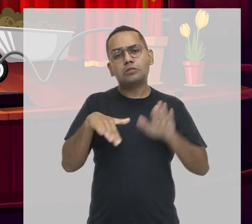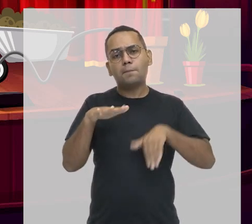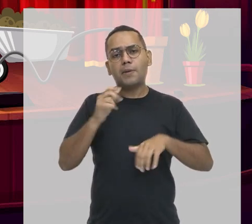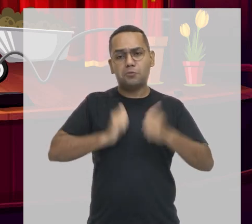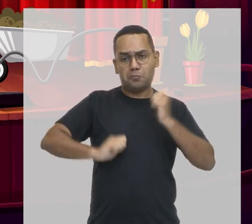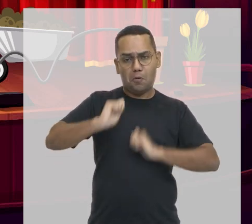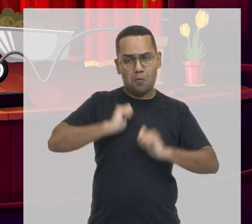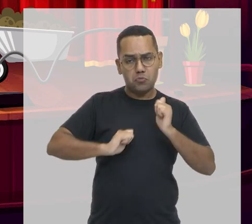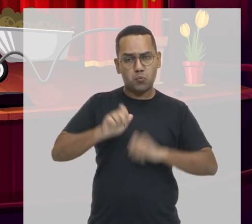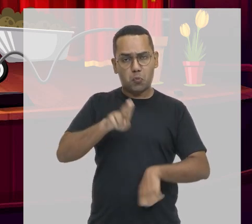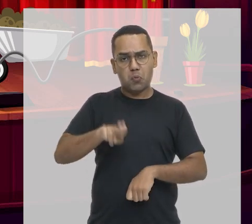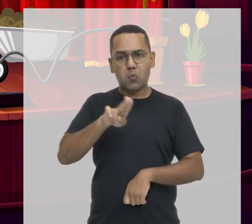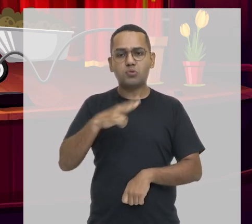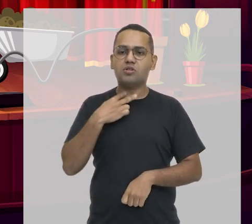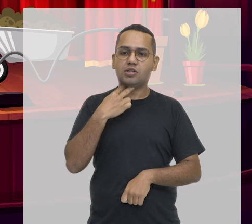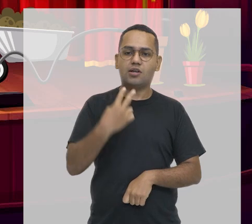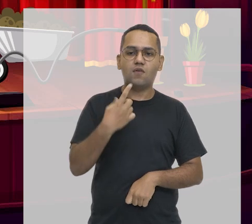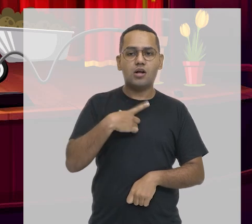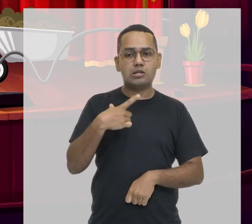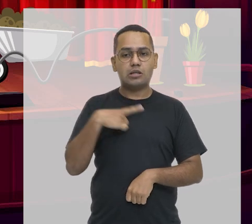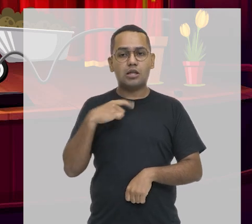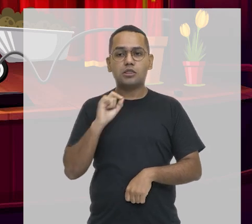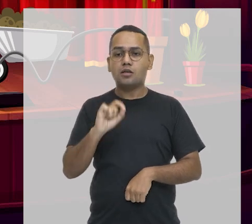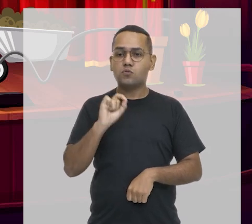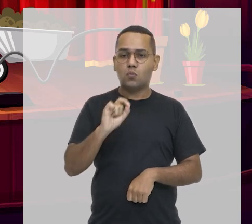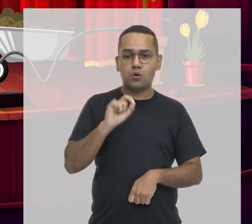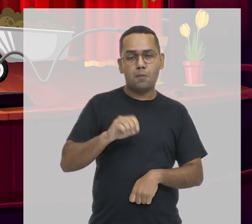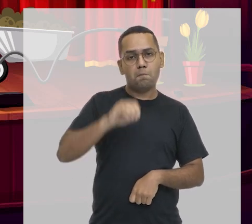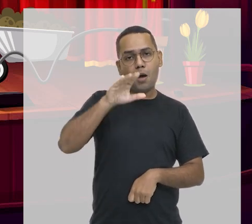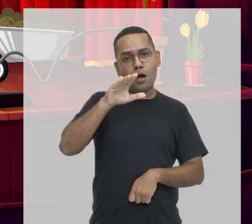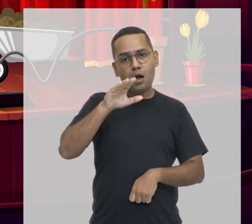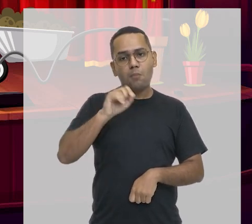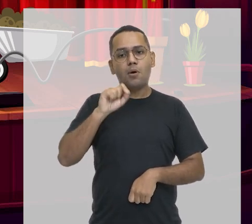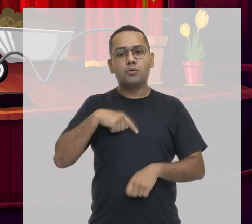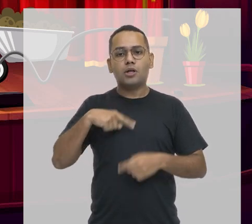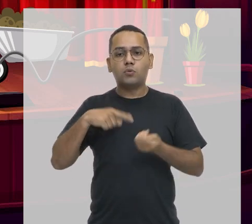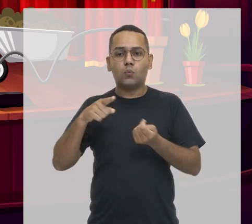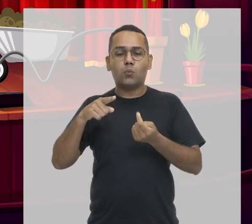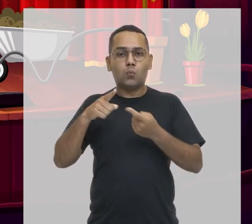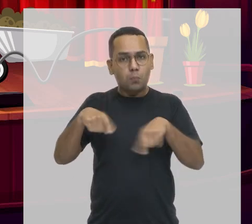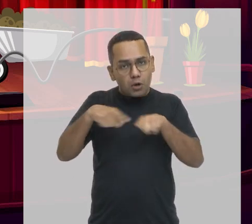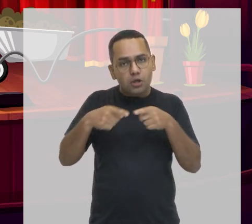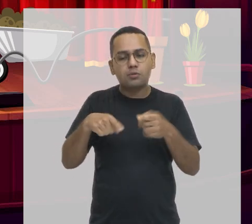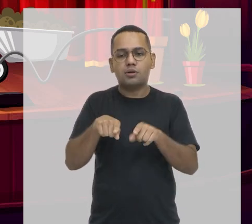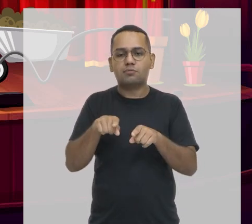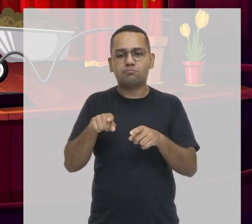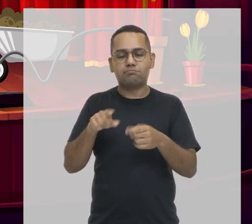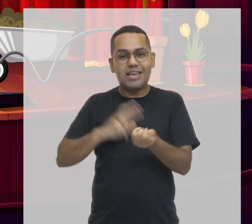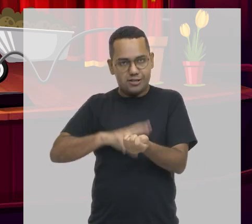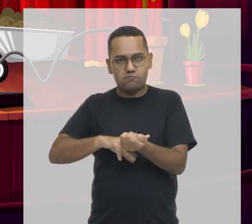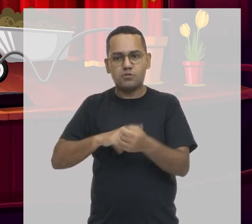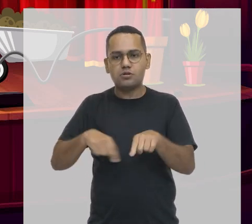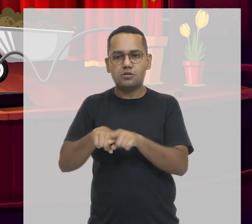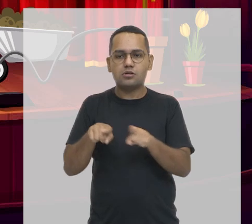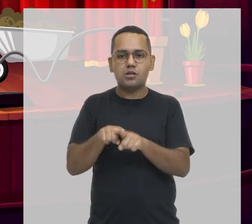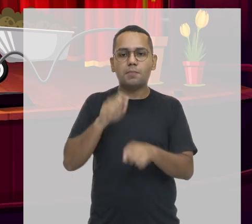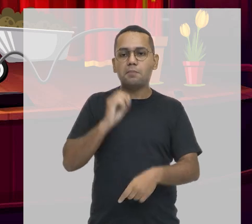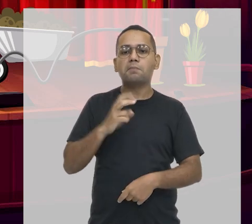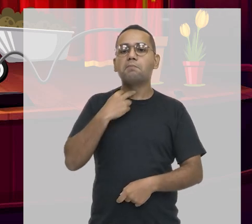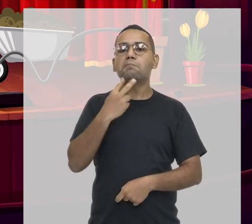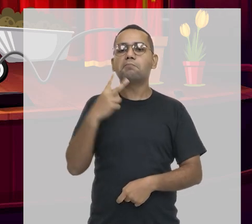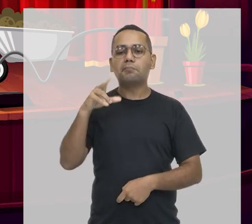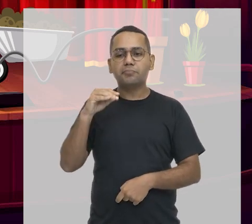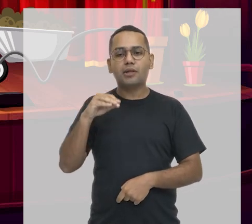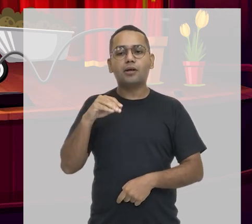voz, incluindo o tom, o ritmo e a entonação, também faz parte da caracterização, ajudando a definir a